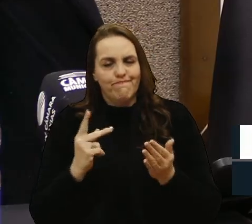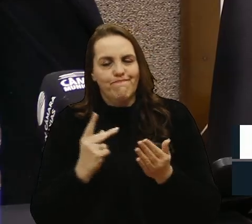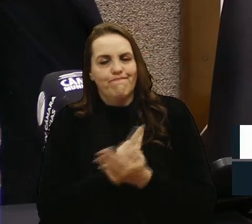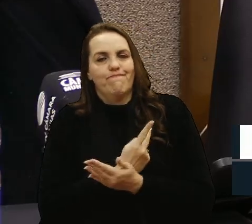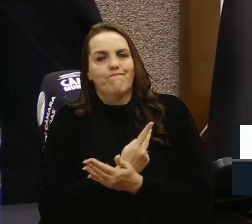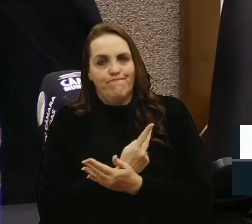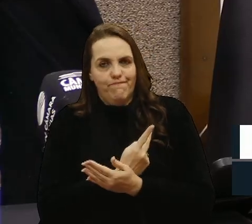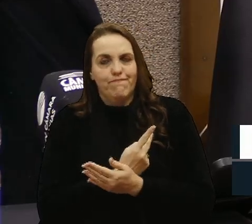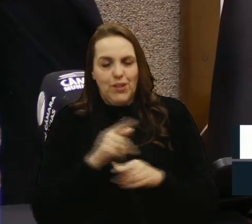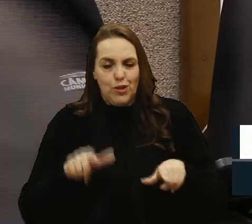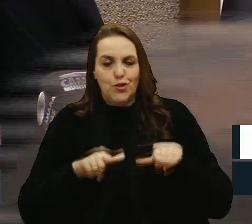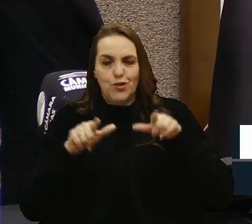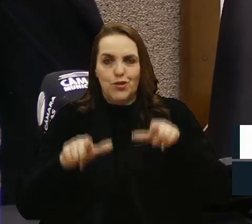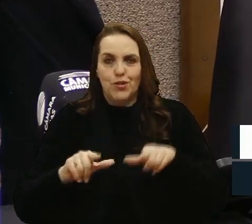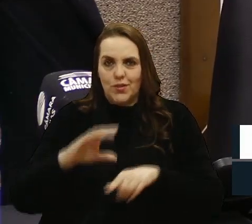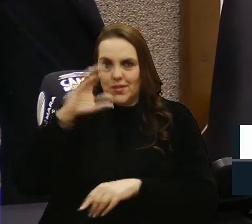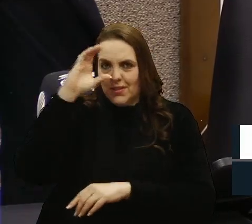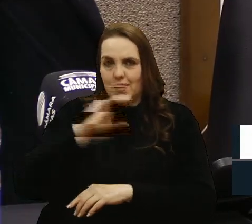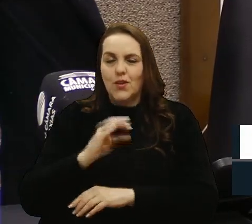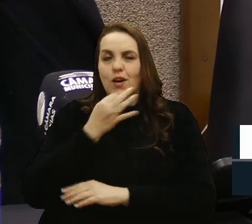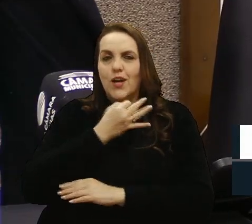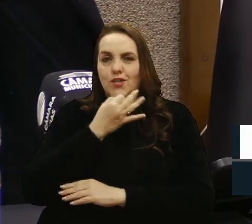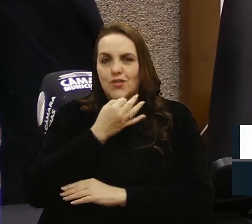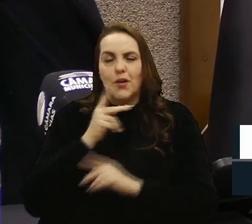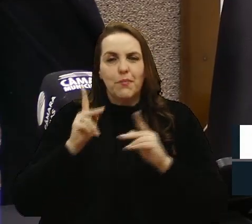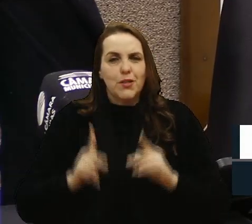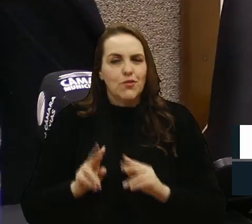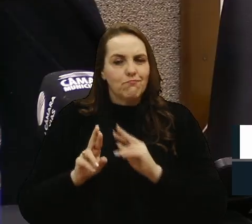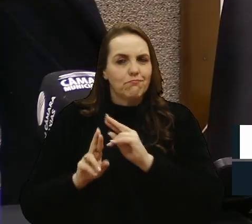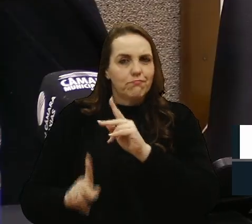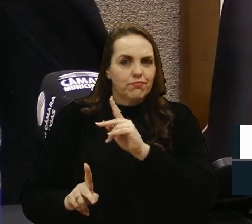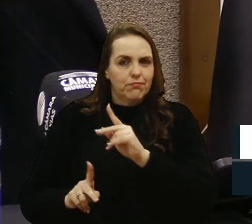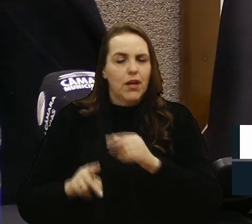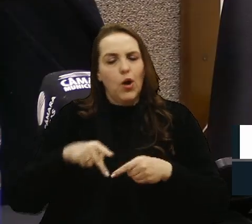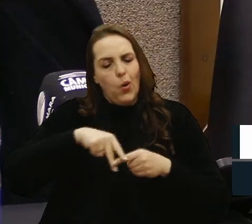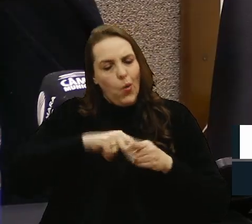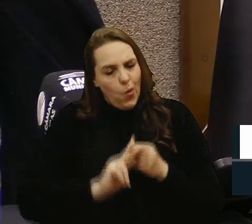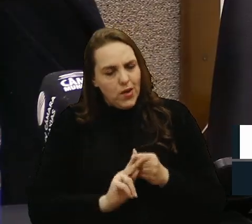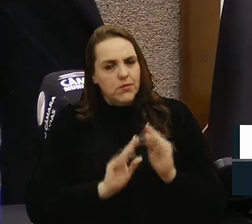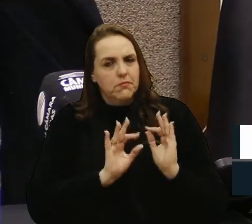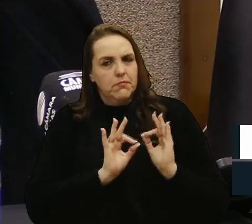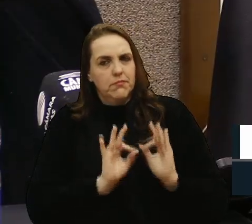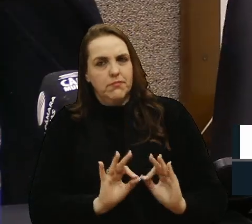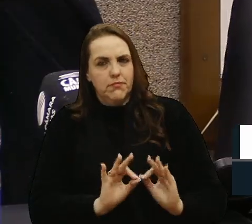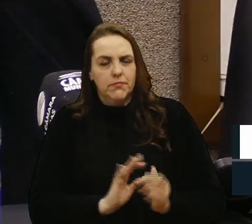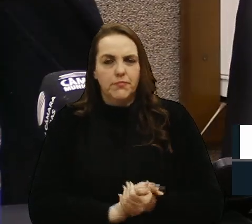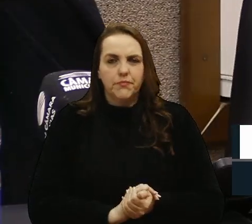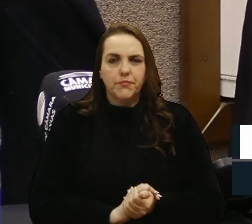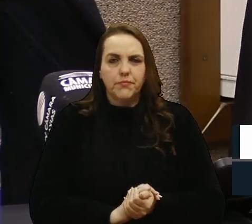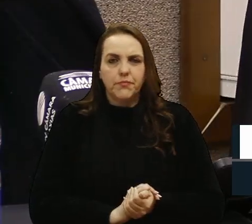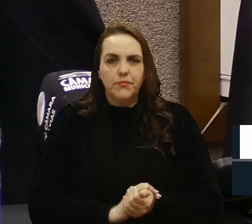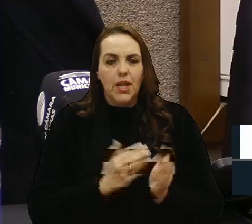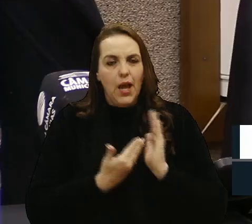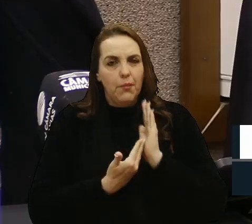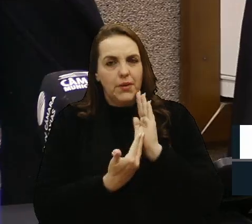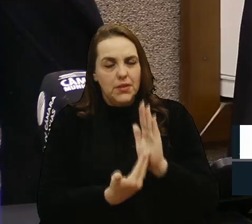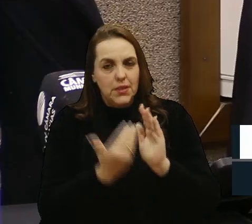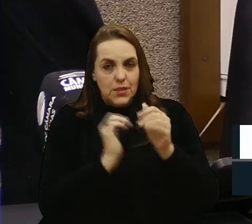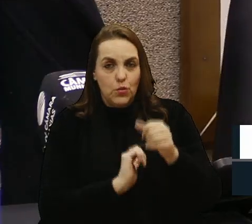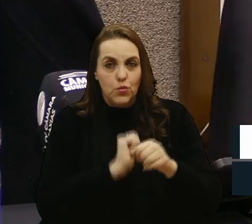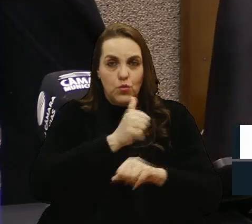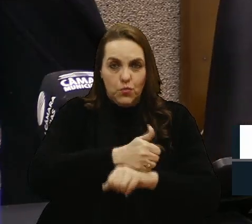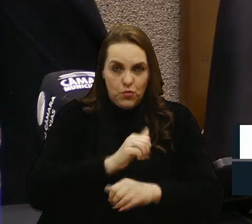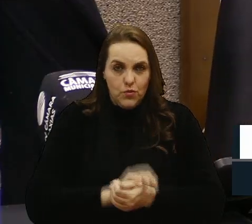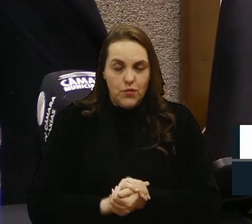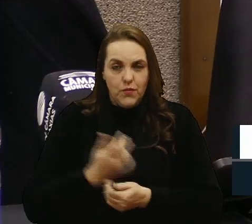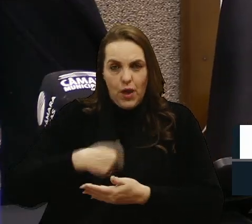o título de cidadão caxiense à pessoa diversa. Todavia, a incorreção foi devidamente sanada com a apresentação de substitutivo, de